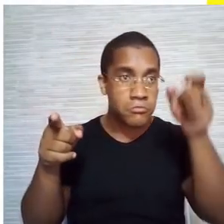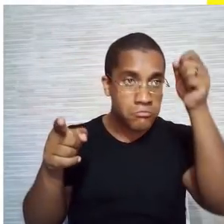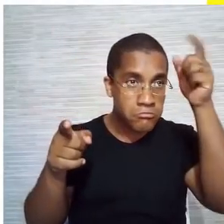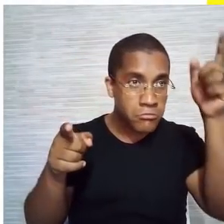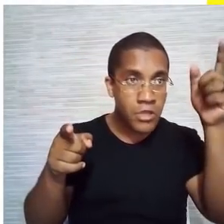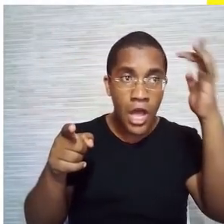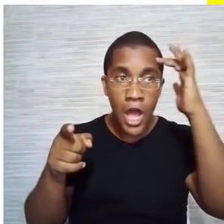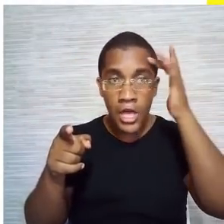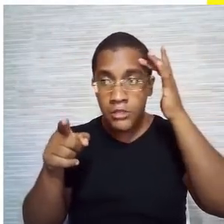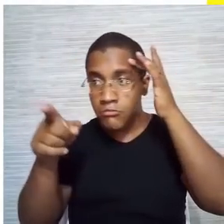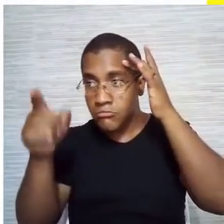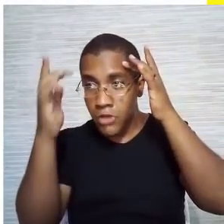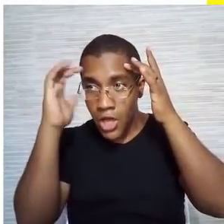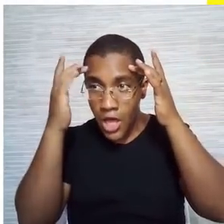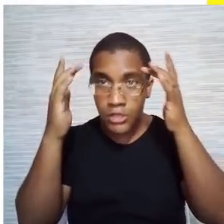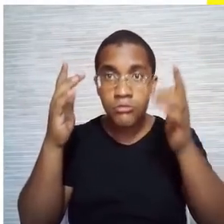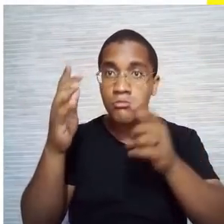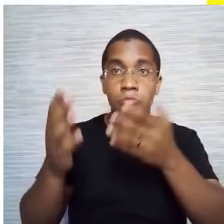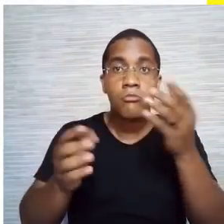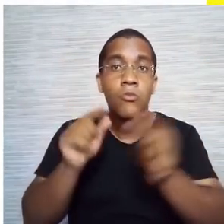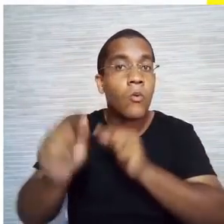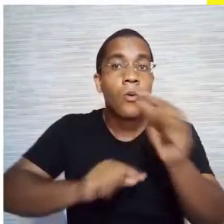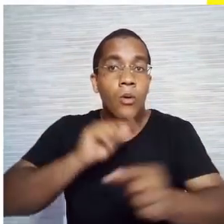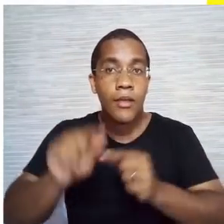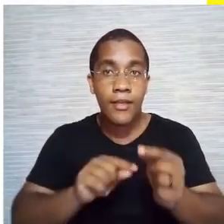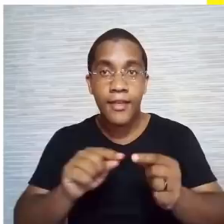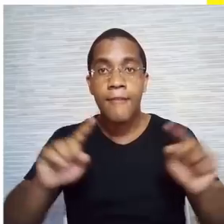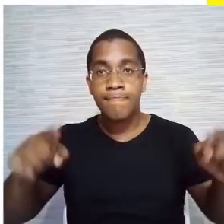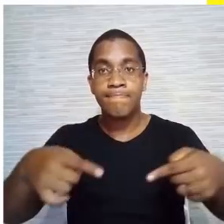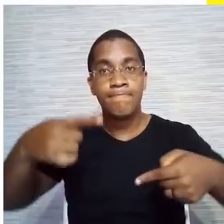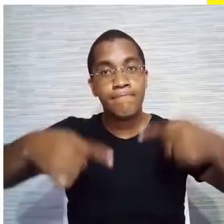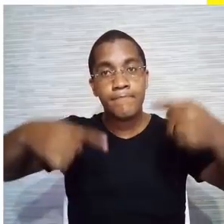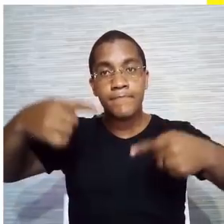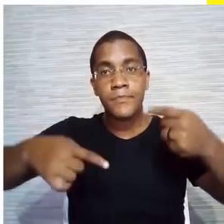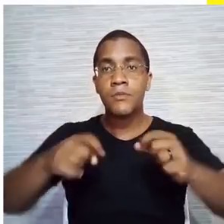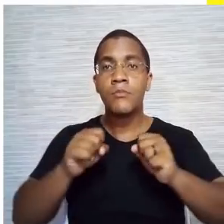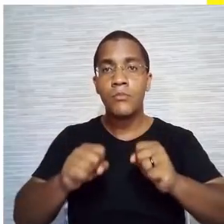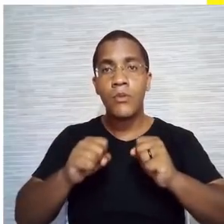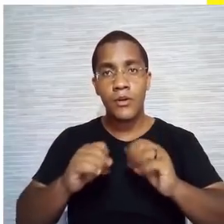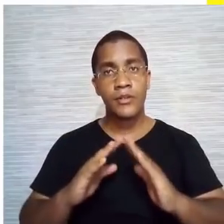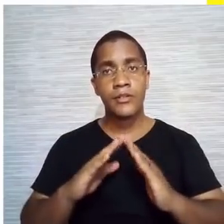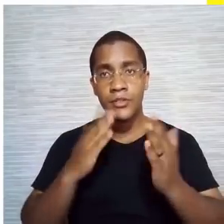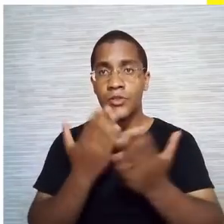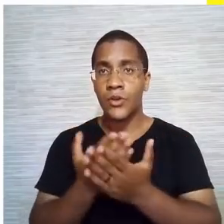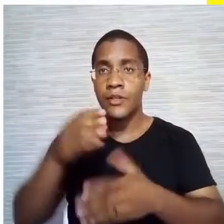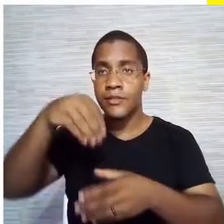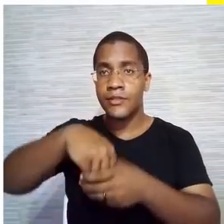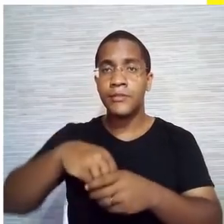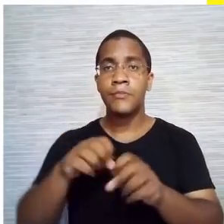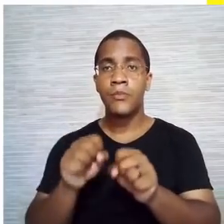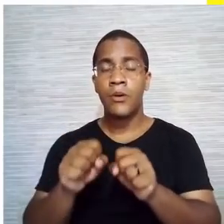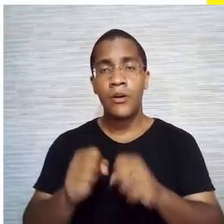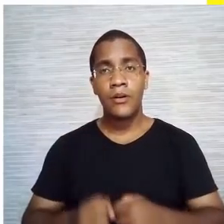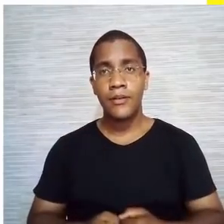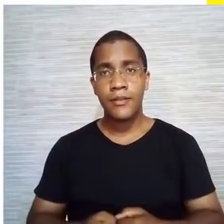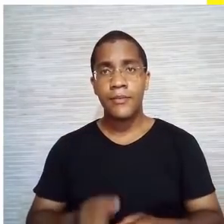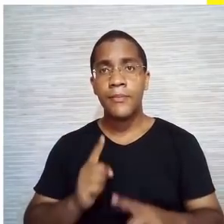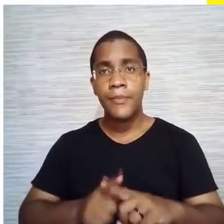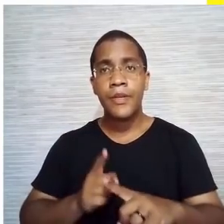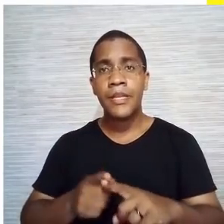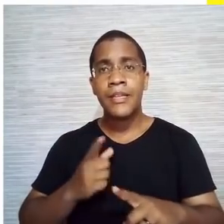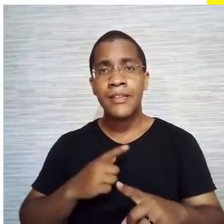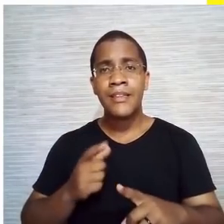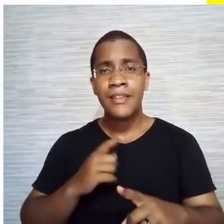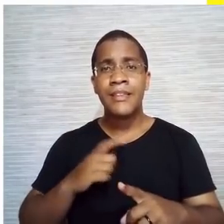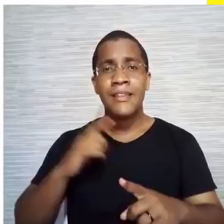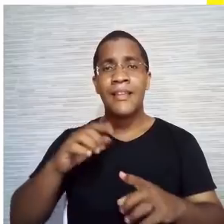o desenvolvimento da pesquisa. Então, assim como nós estamos observando, nós temos o seguinte, essa gama de